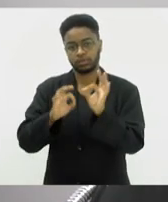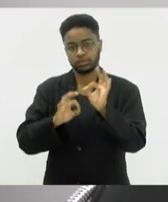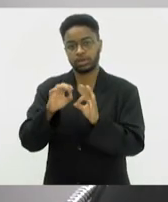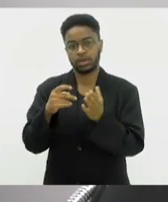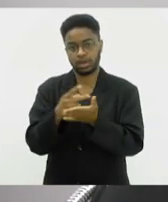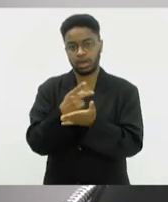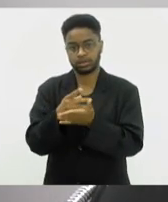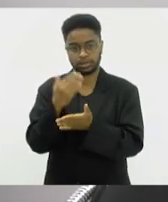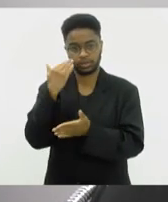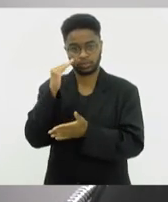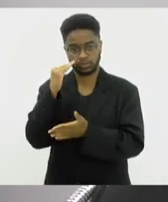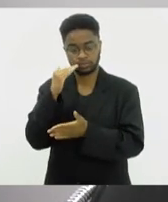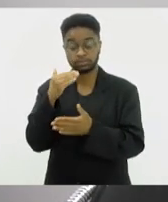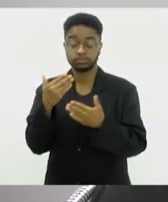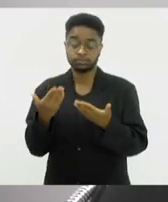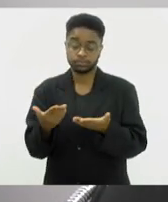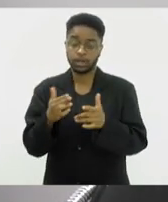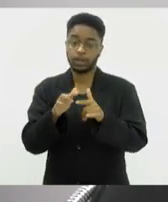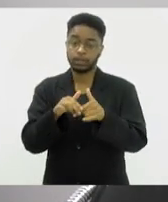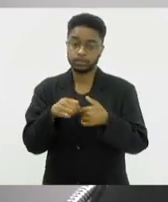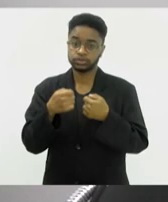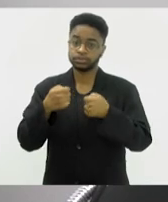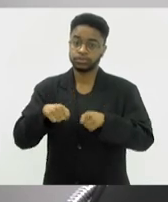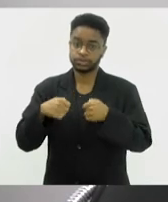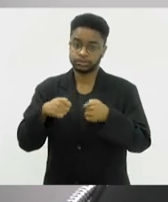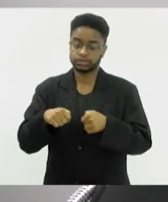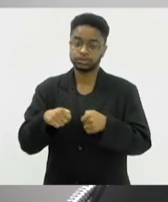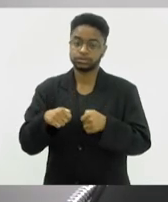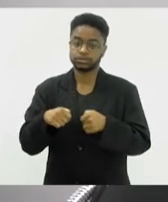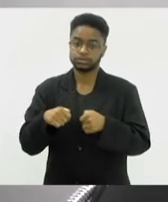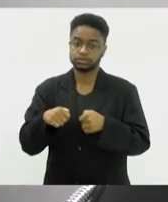Você está entendendo? Por isso que ele precisa ser totalmente